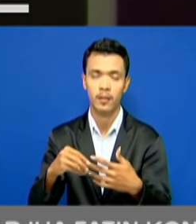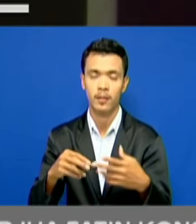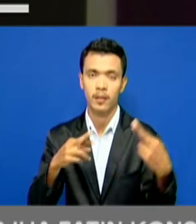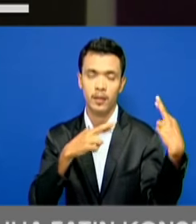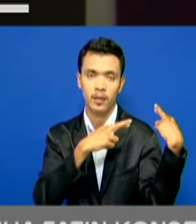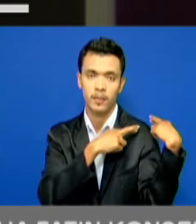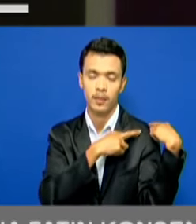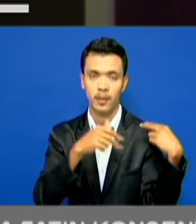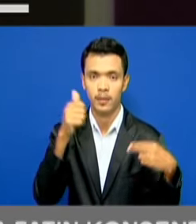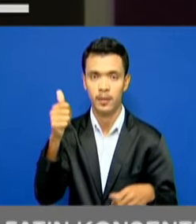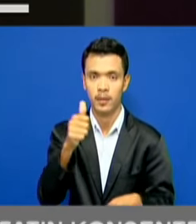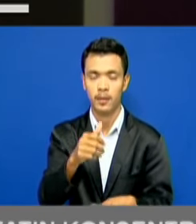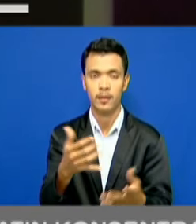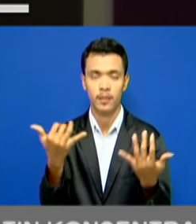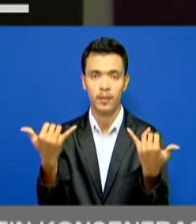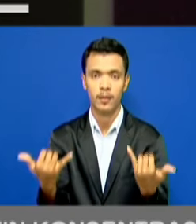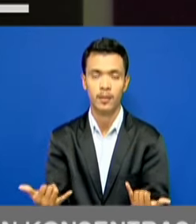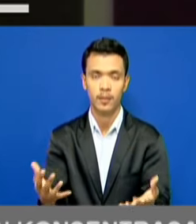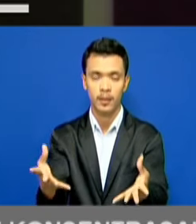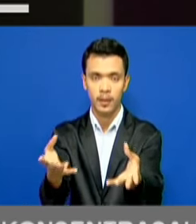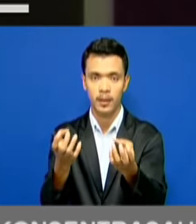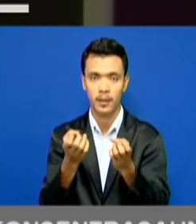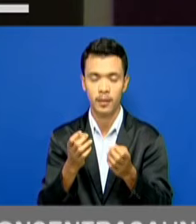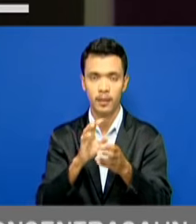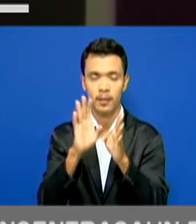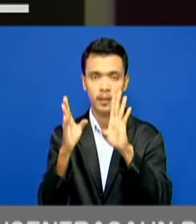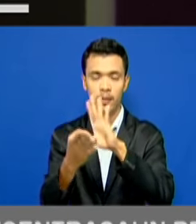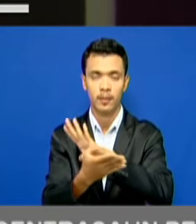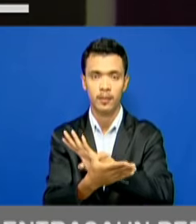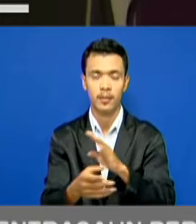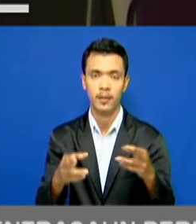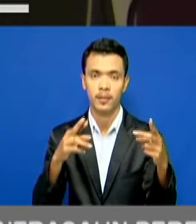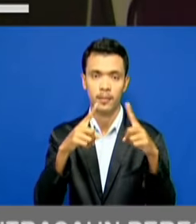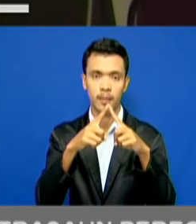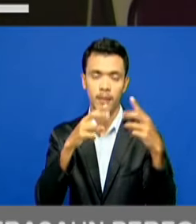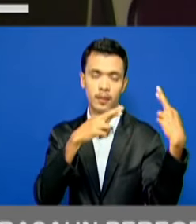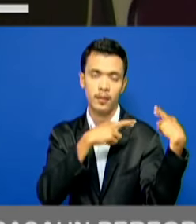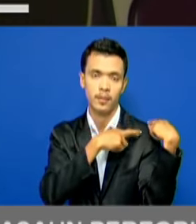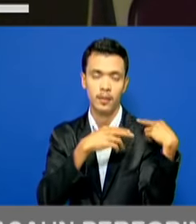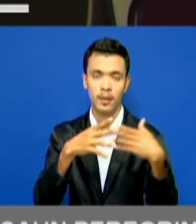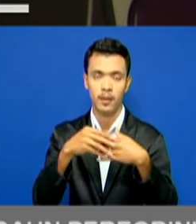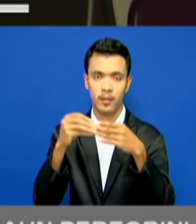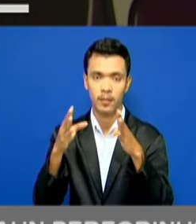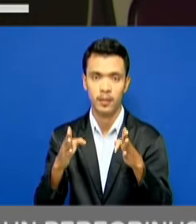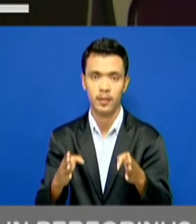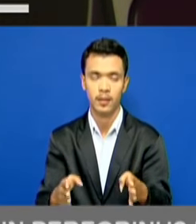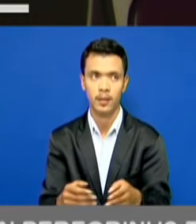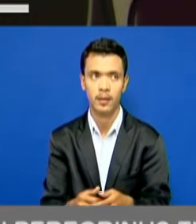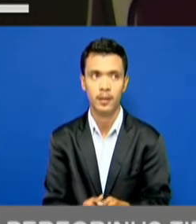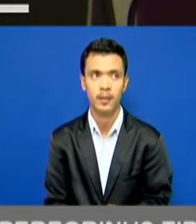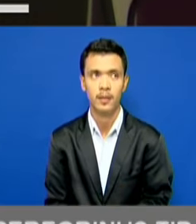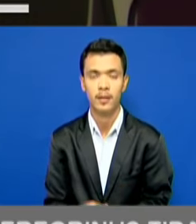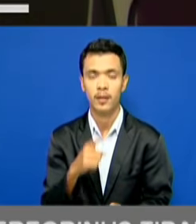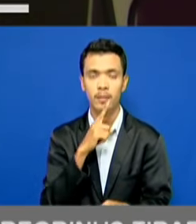nia neve, ouve, aceita a do sair. Titular de responsabilidade. Autoridade aduaneiro, Joanico